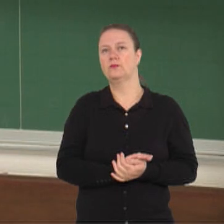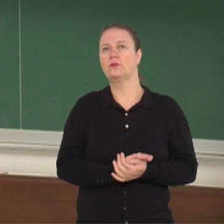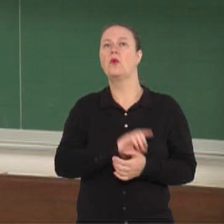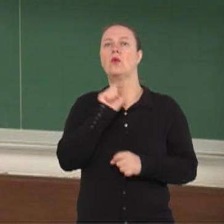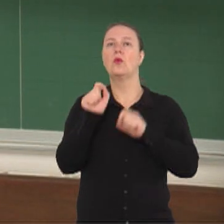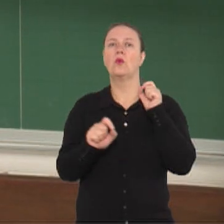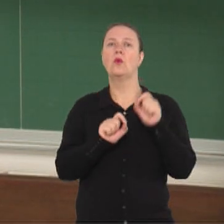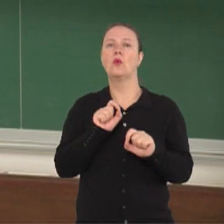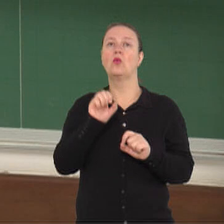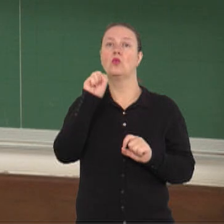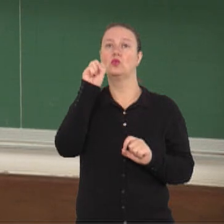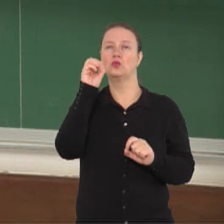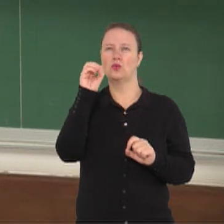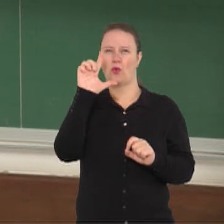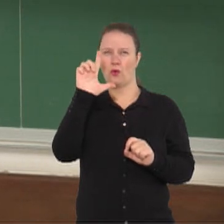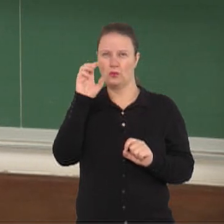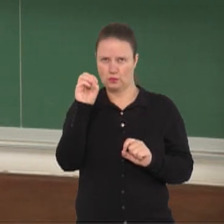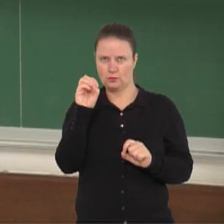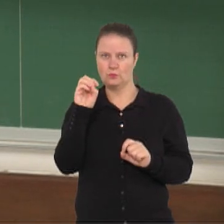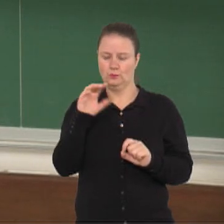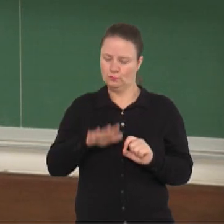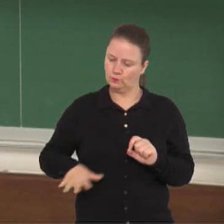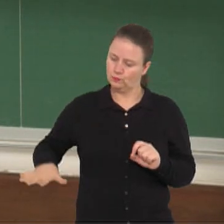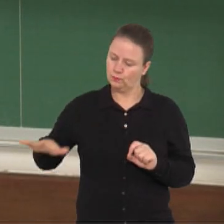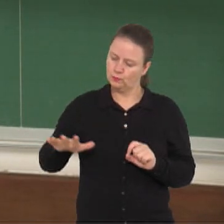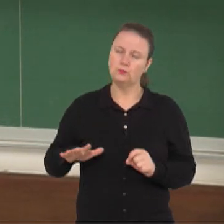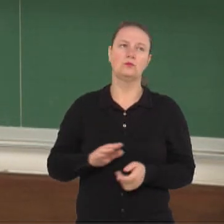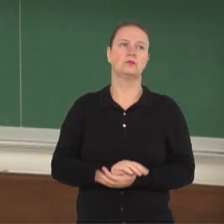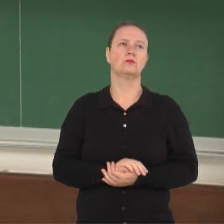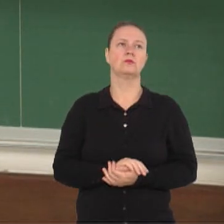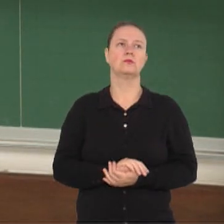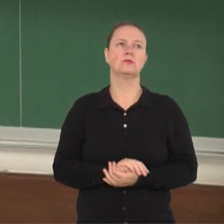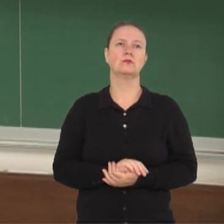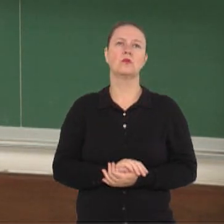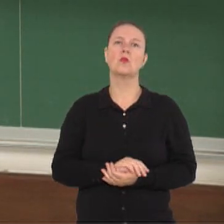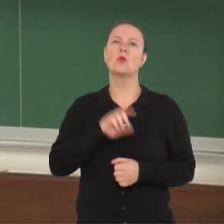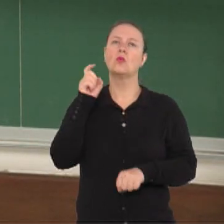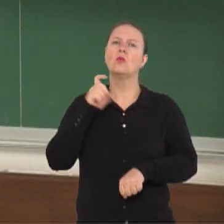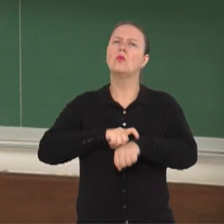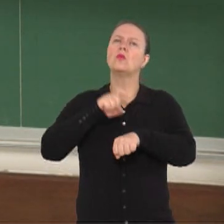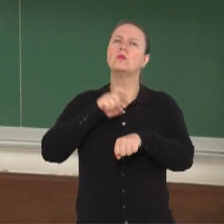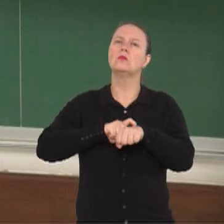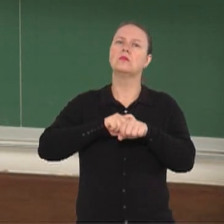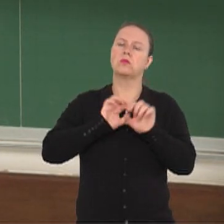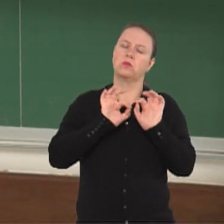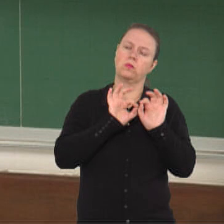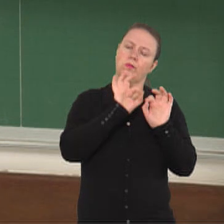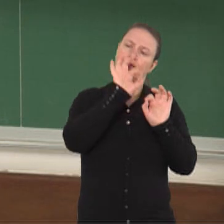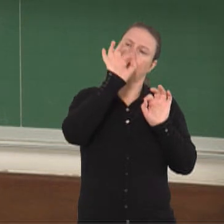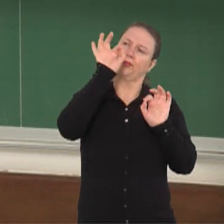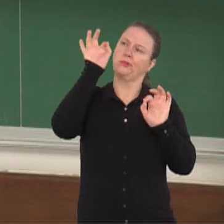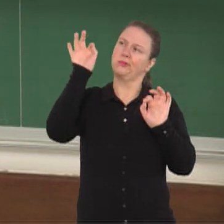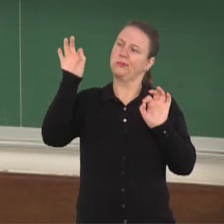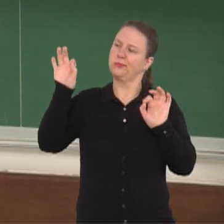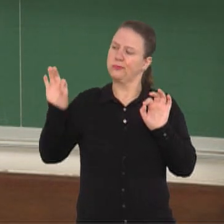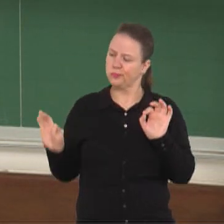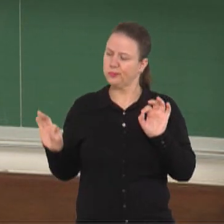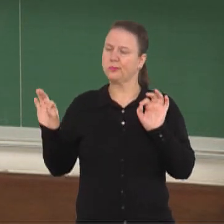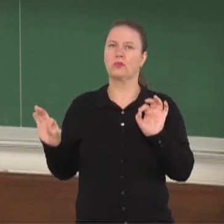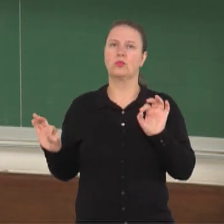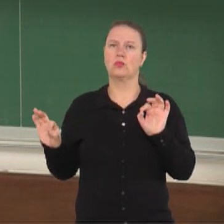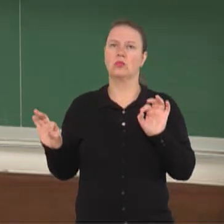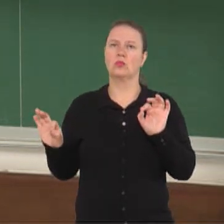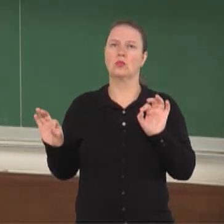é a nossa referência aqui, o instante onde a bola toca novamente o solo, seriam as raízes